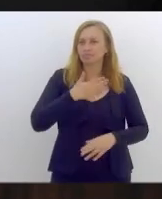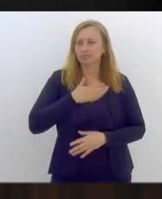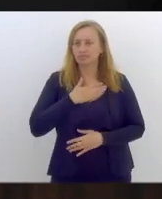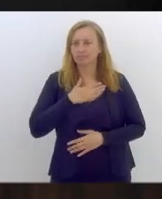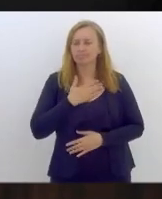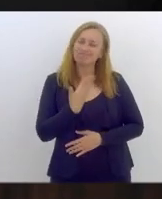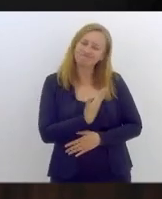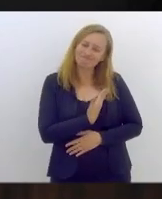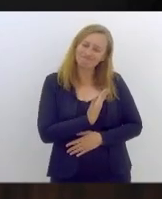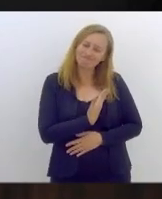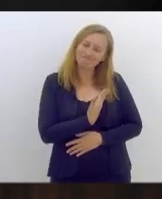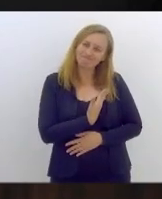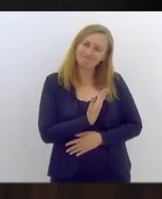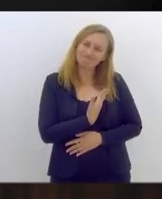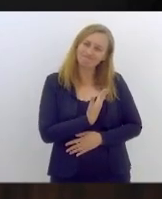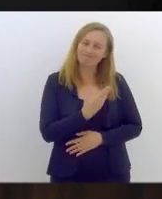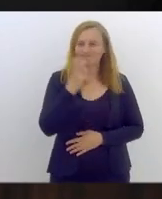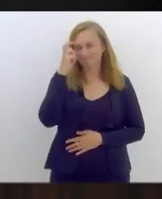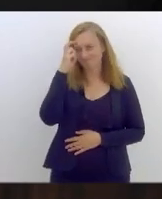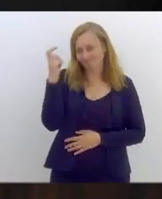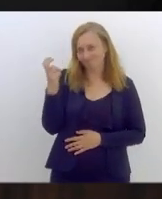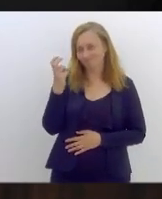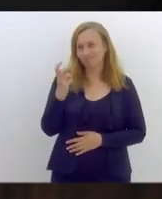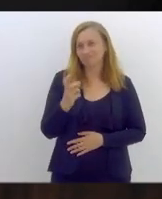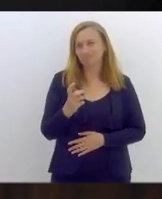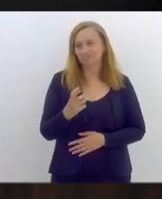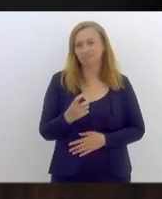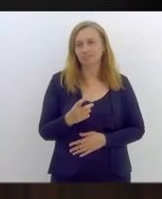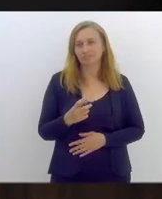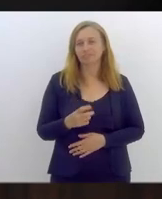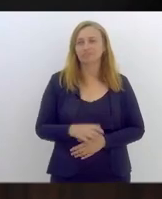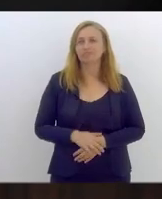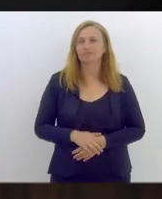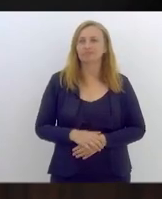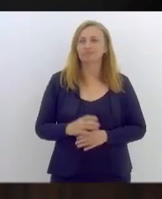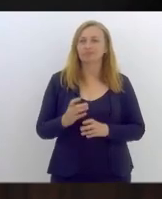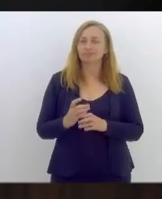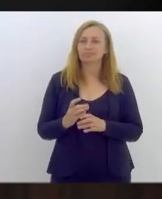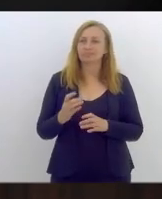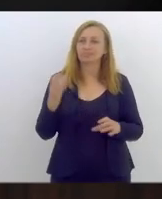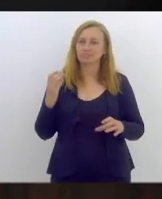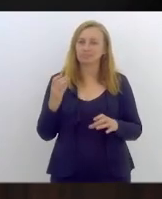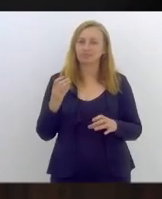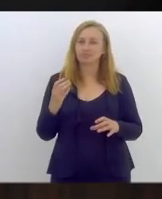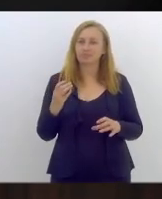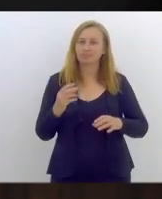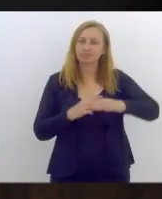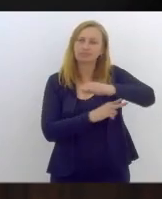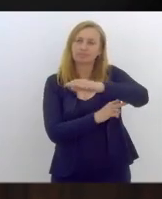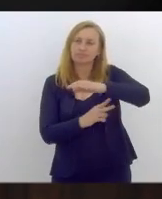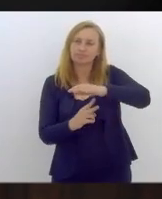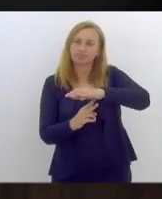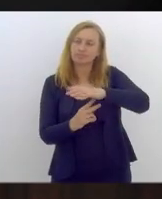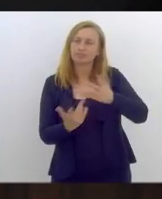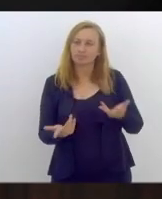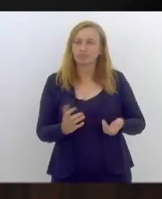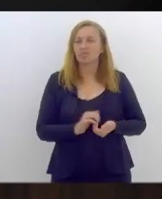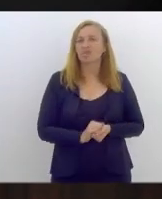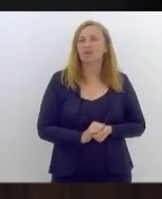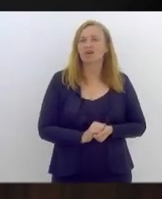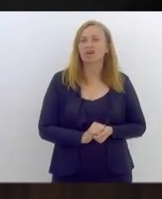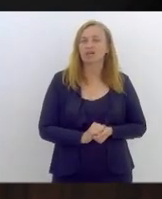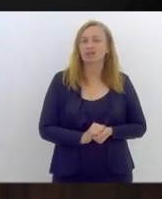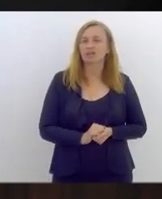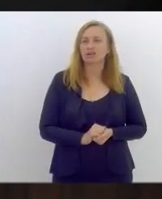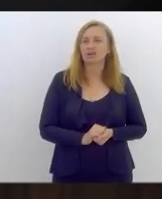um amigo, um intelectual, um genial arquiteto de pontes entre o mundo acadêmico e a